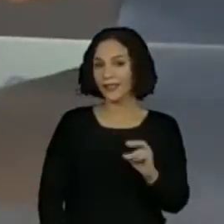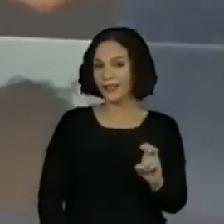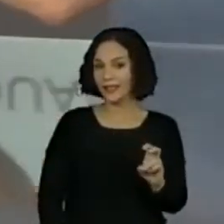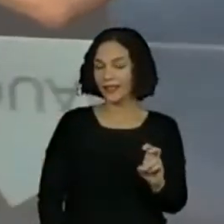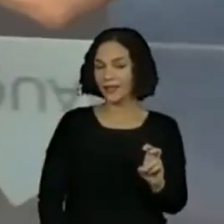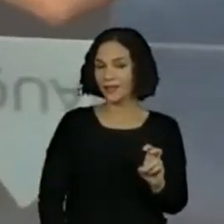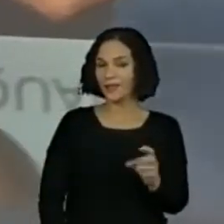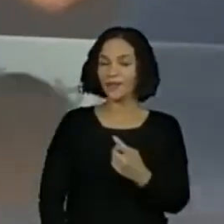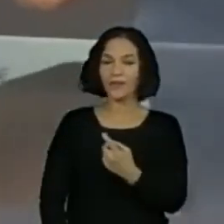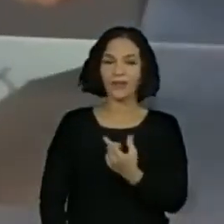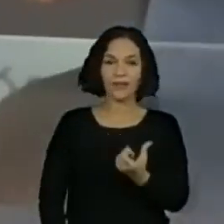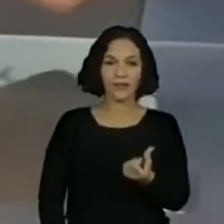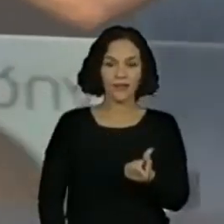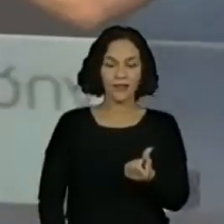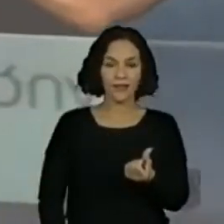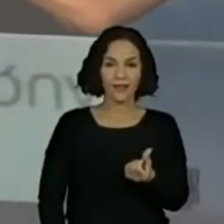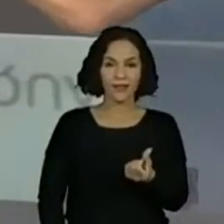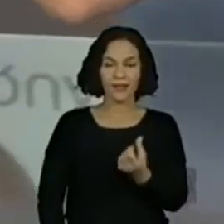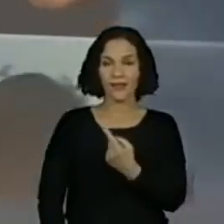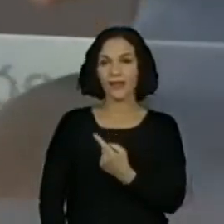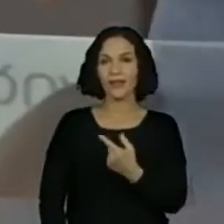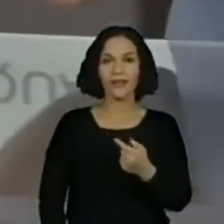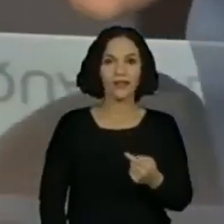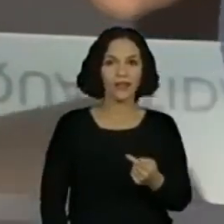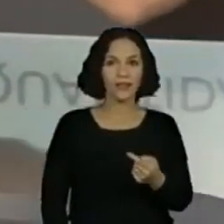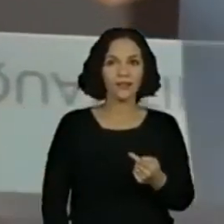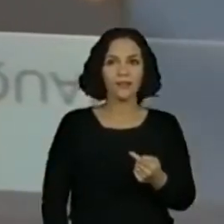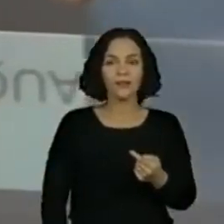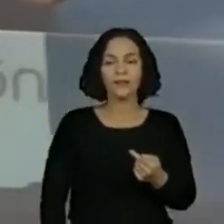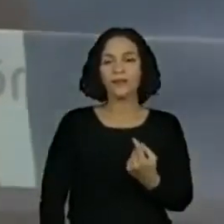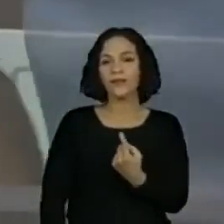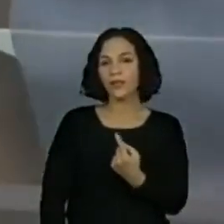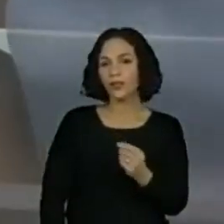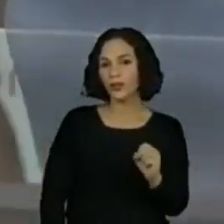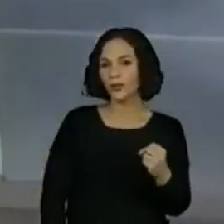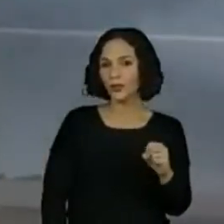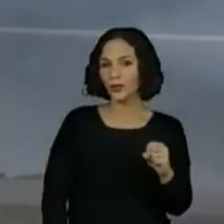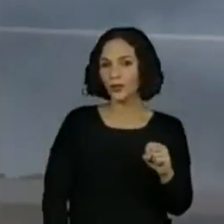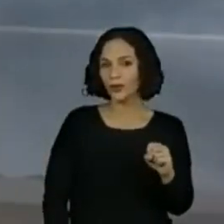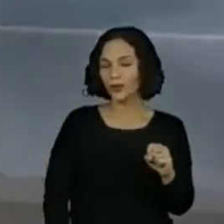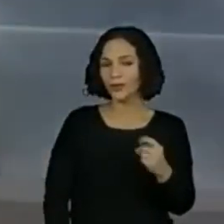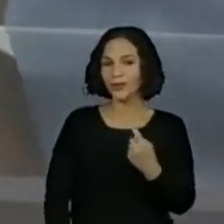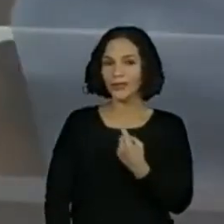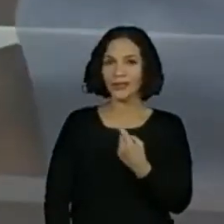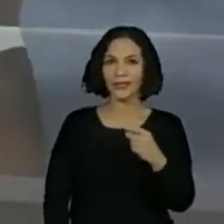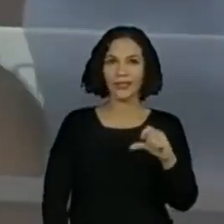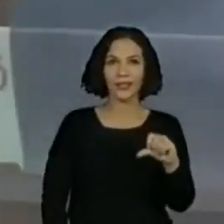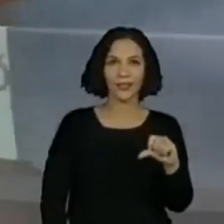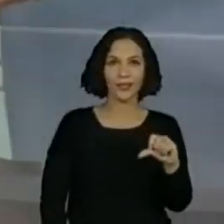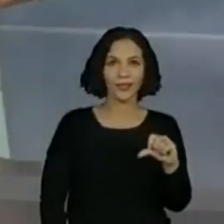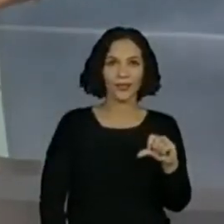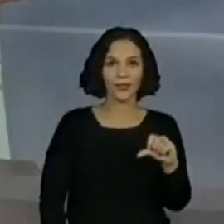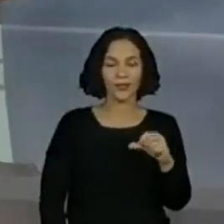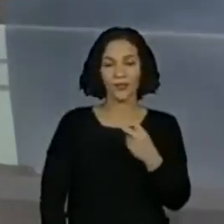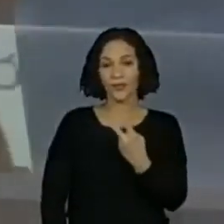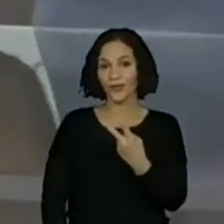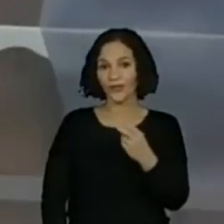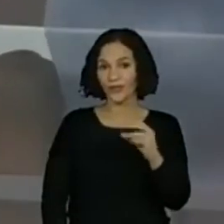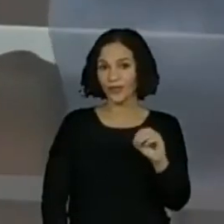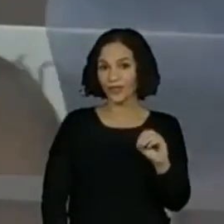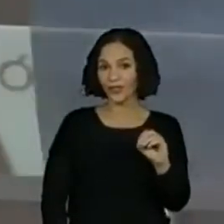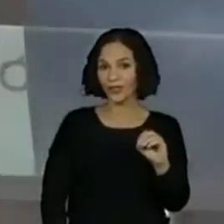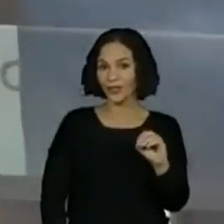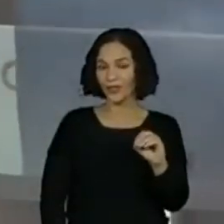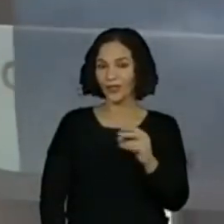15, 16, 17, 18, 19,